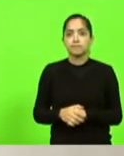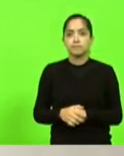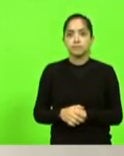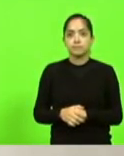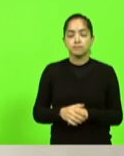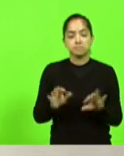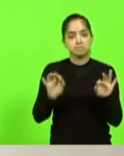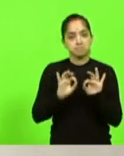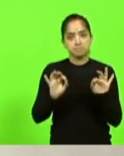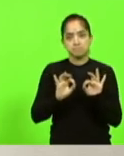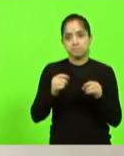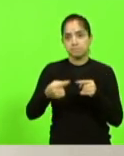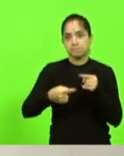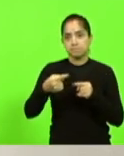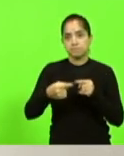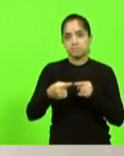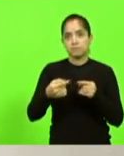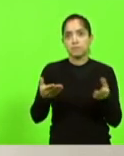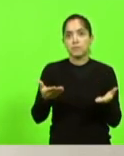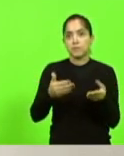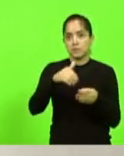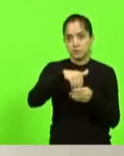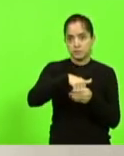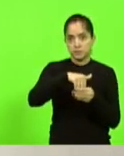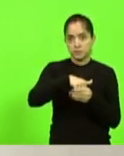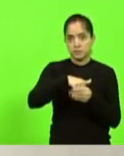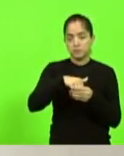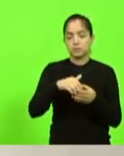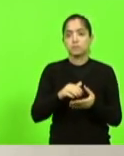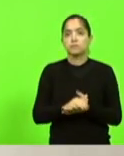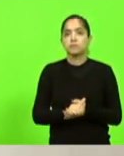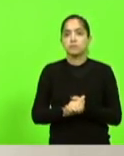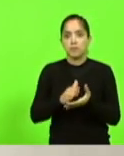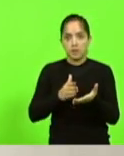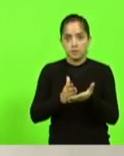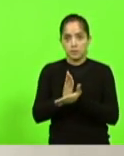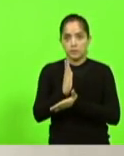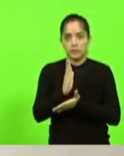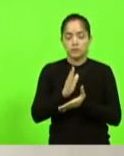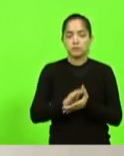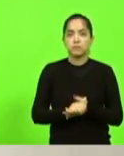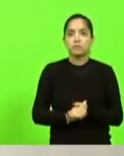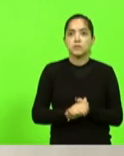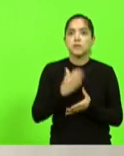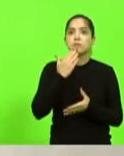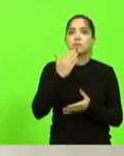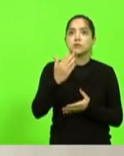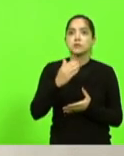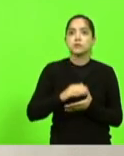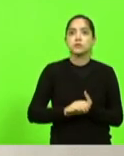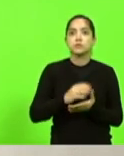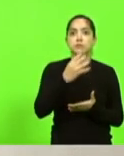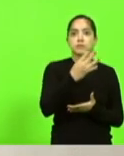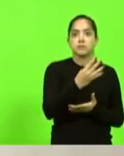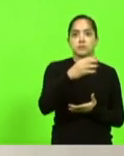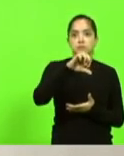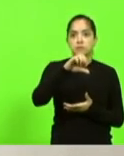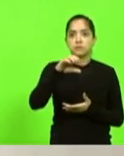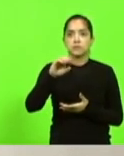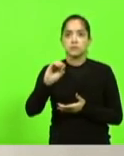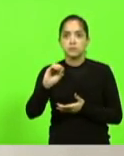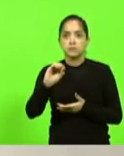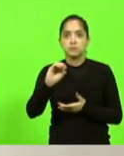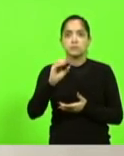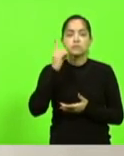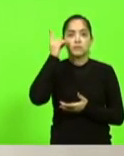Não havendo quem queira discutir, em votação. Aprovado. Pedido de informação, número 490,